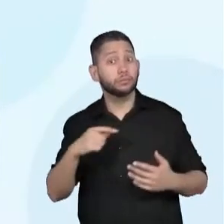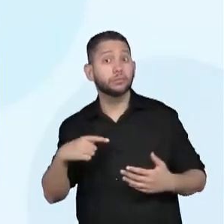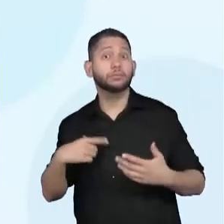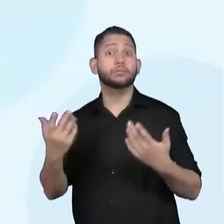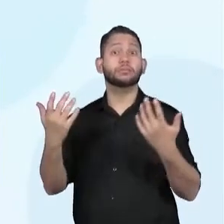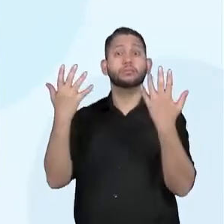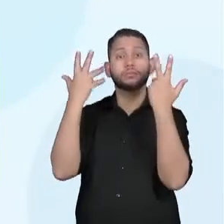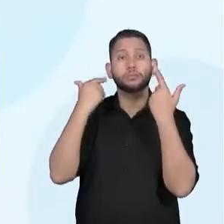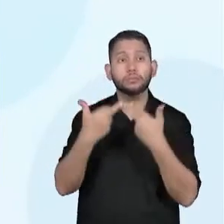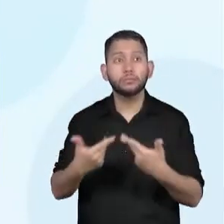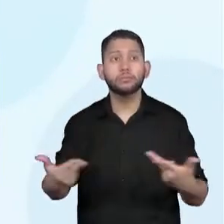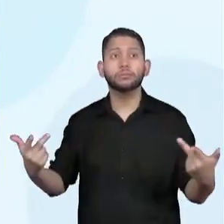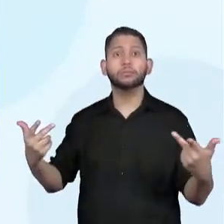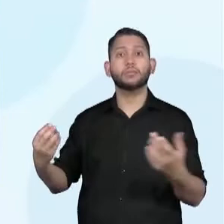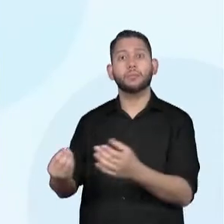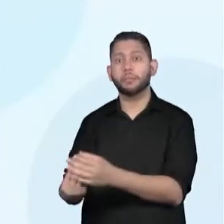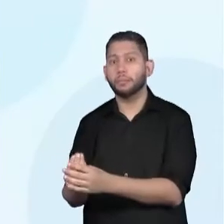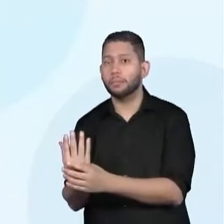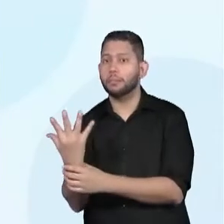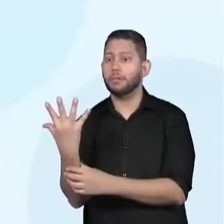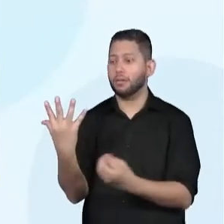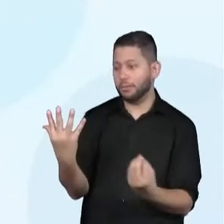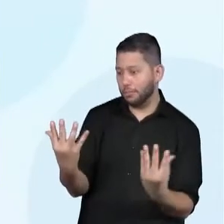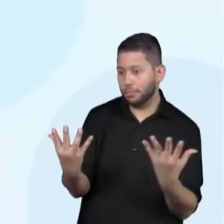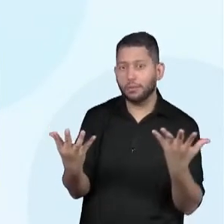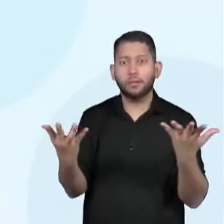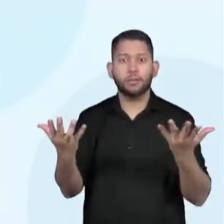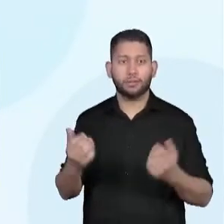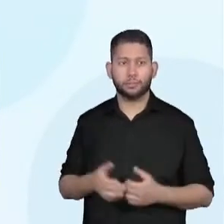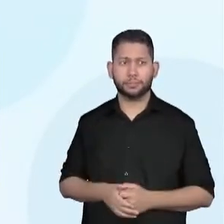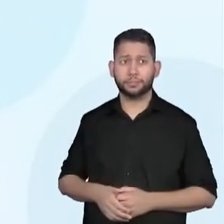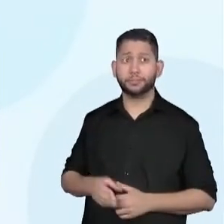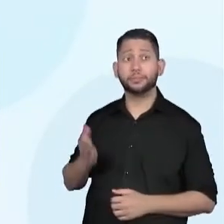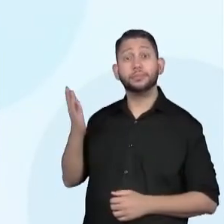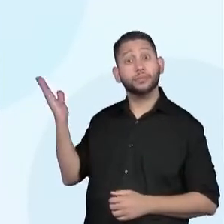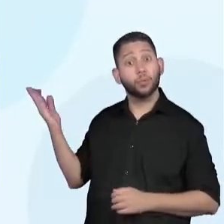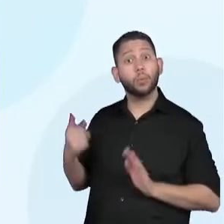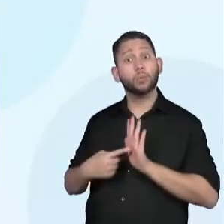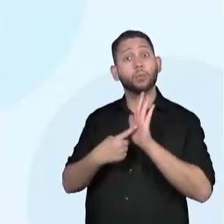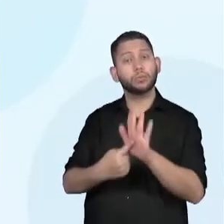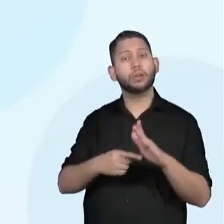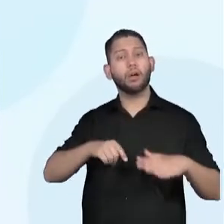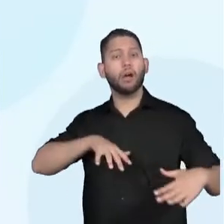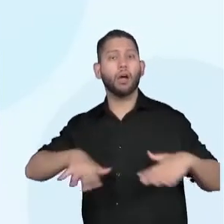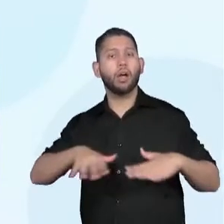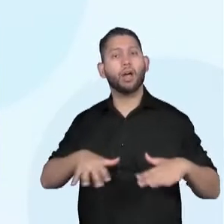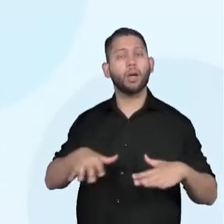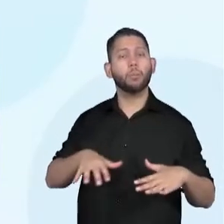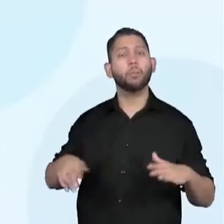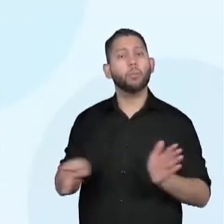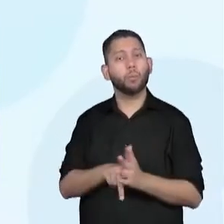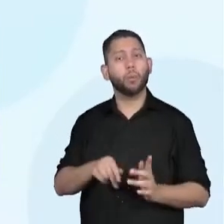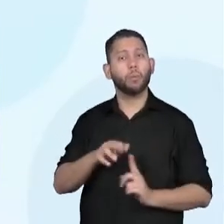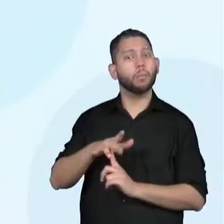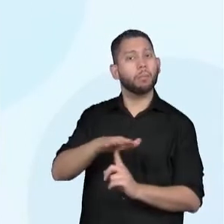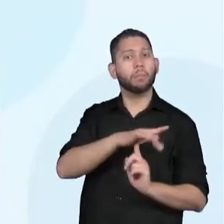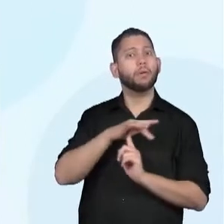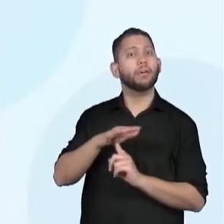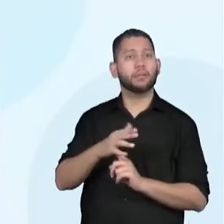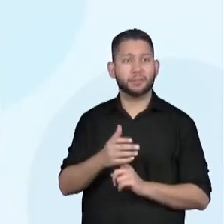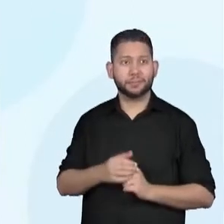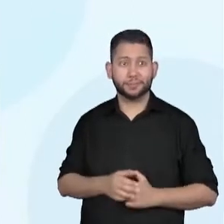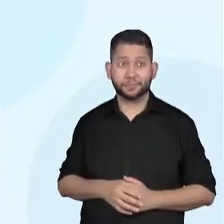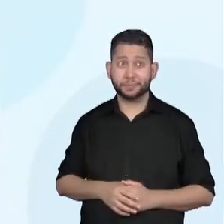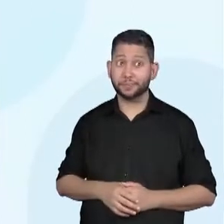animais, plants, as plantas. The park rap is our song. Então,